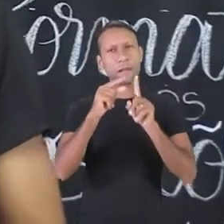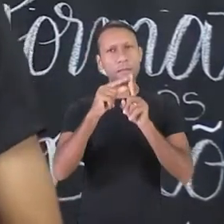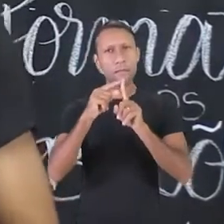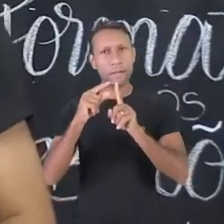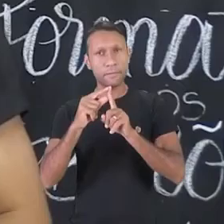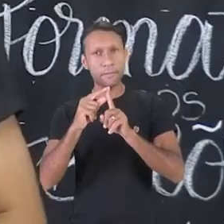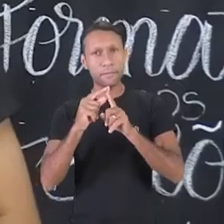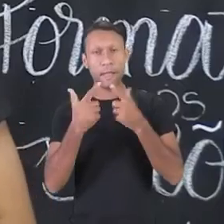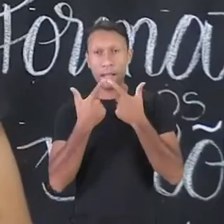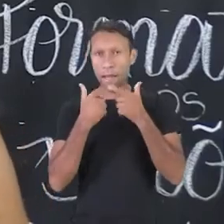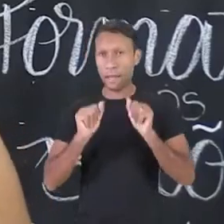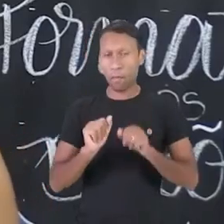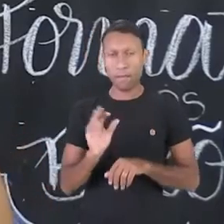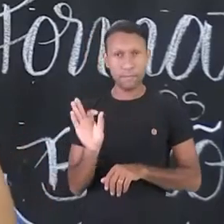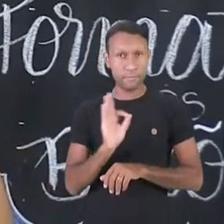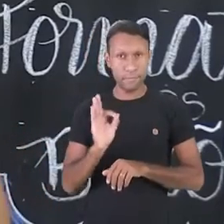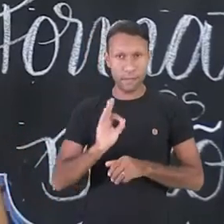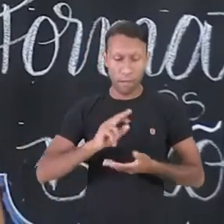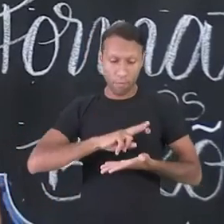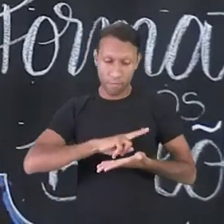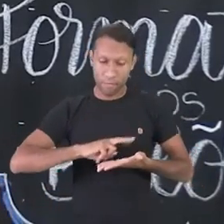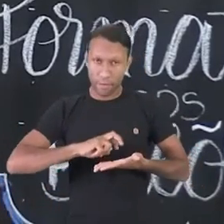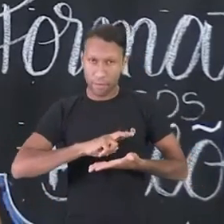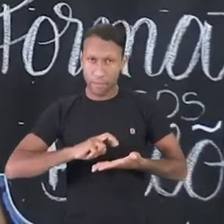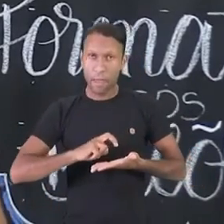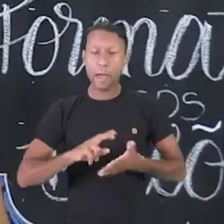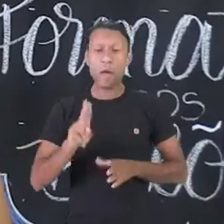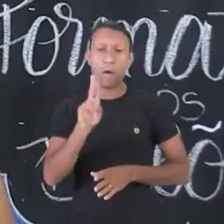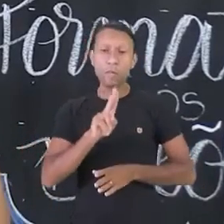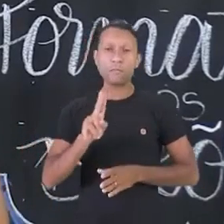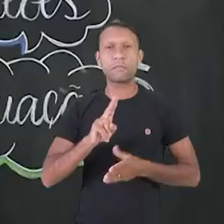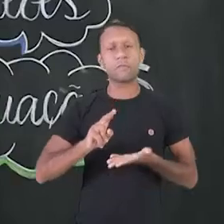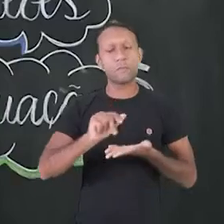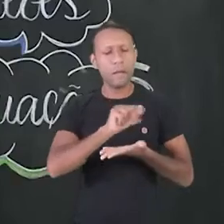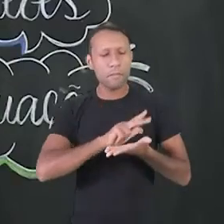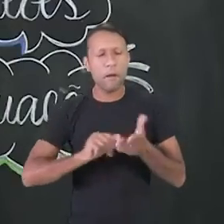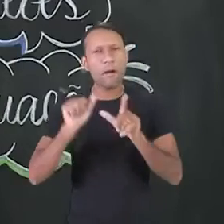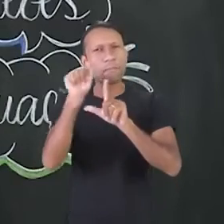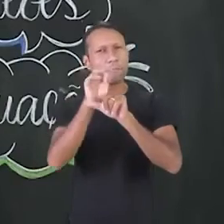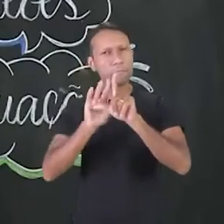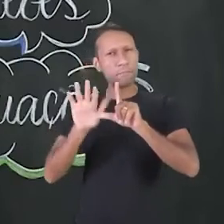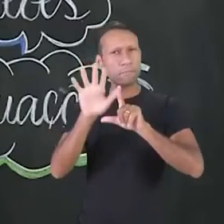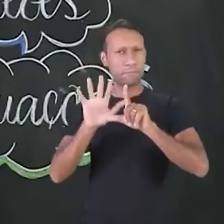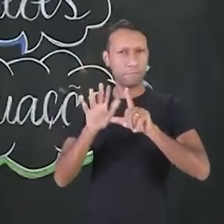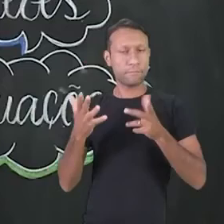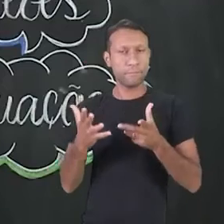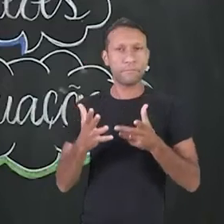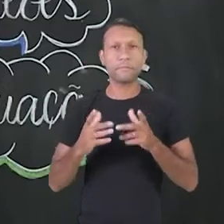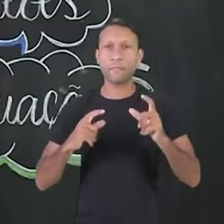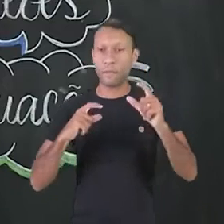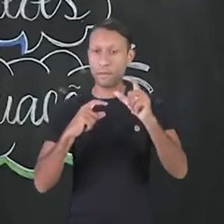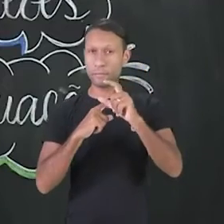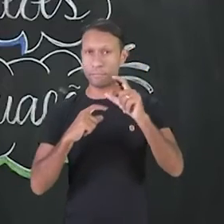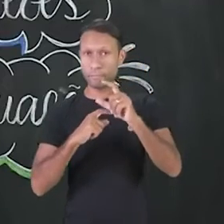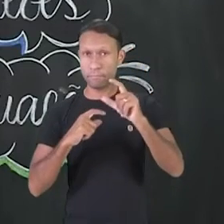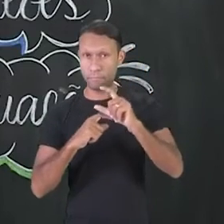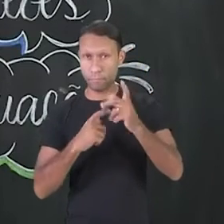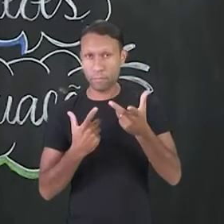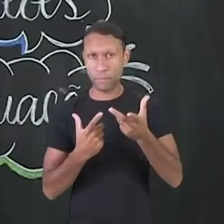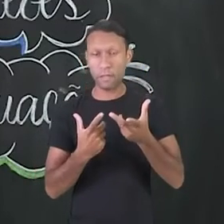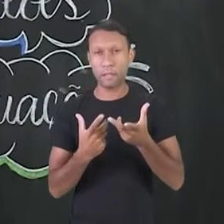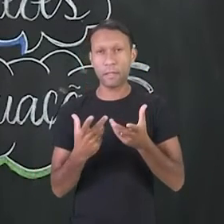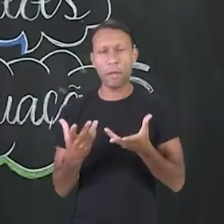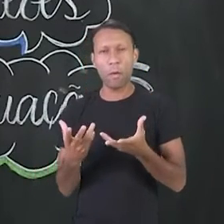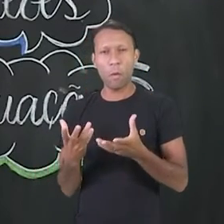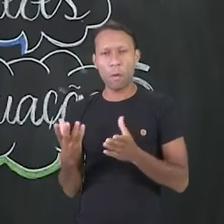e a linguagem não verbal é a que não utiliza palavras, é a que vai utilizar imagens, gestos, sons. No caso das histórias em quadrinhos, a